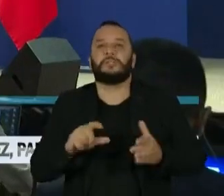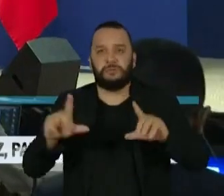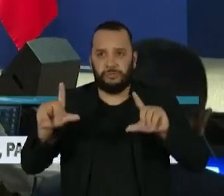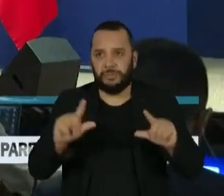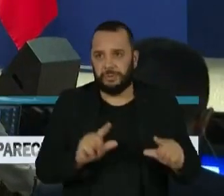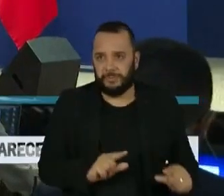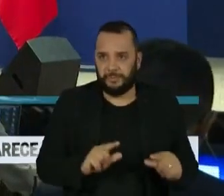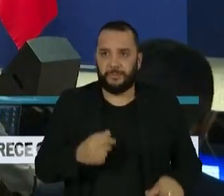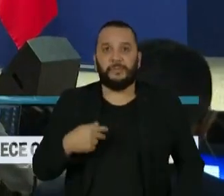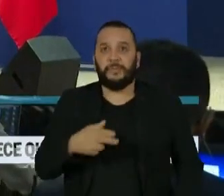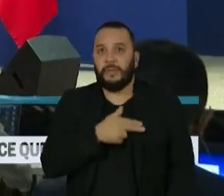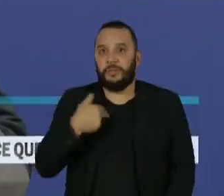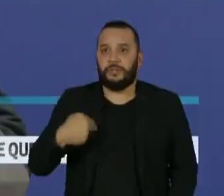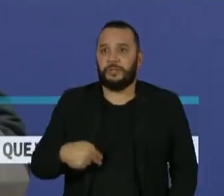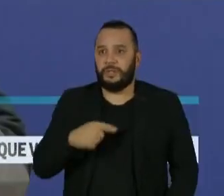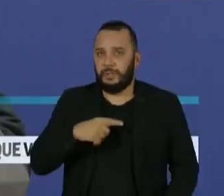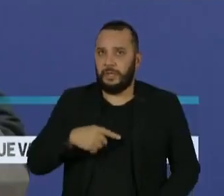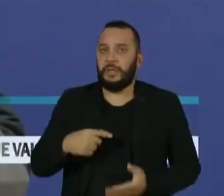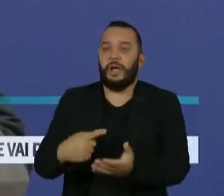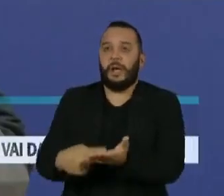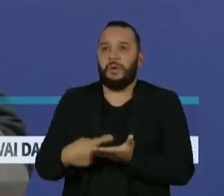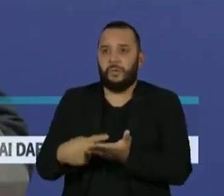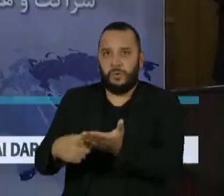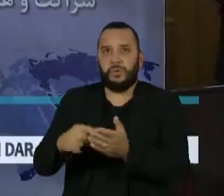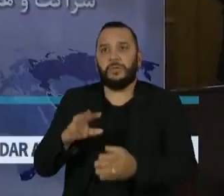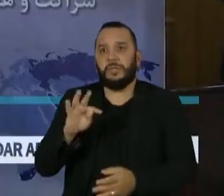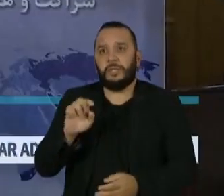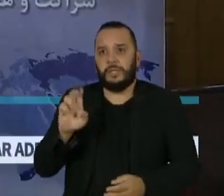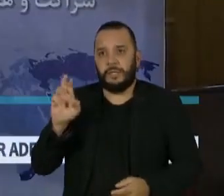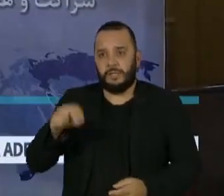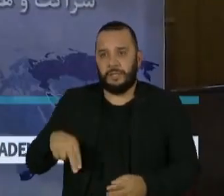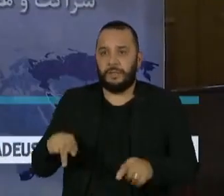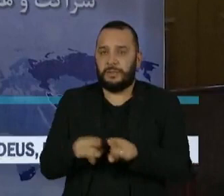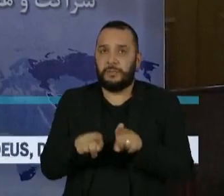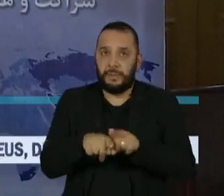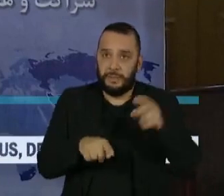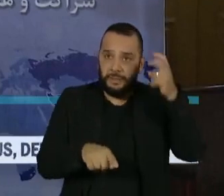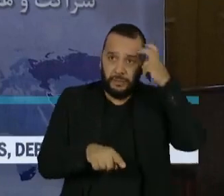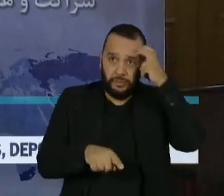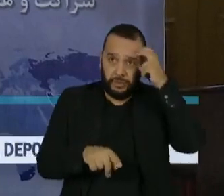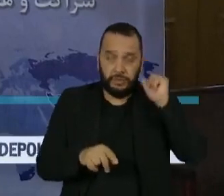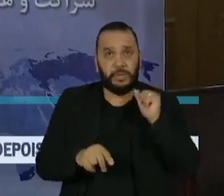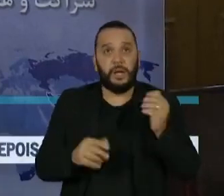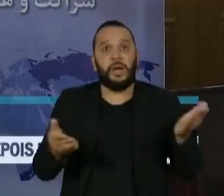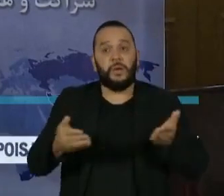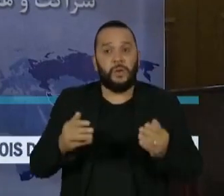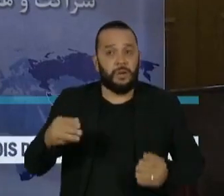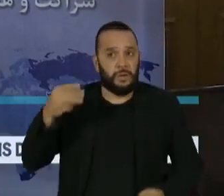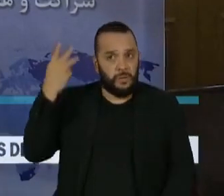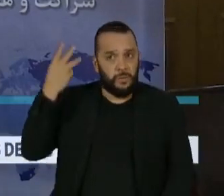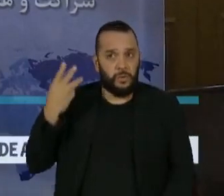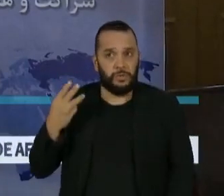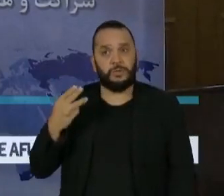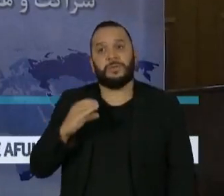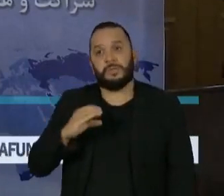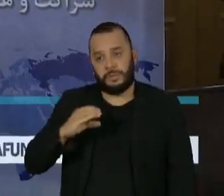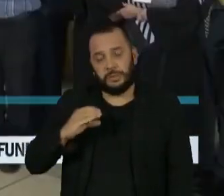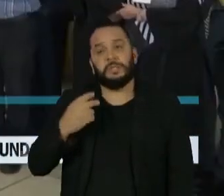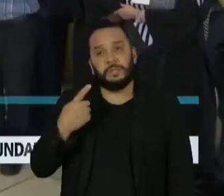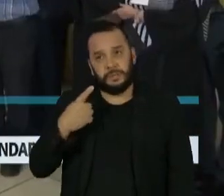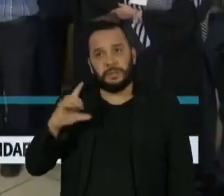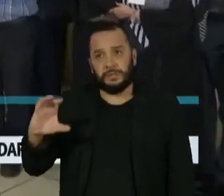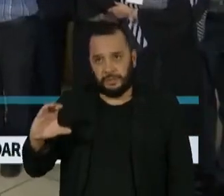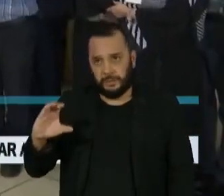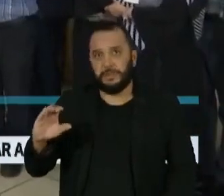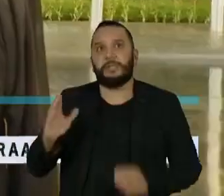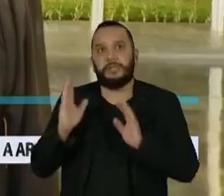ano, promoveu um acordo entre Teerã e os sauditas. E Washington acaba de costurar uma troca de prisioneiros com o regime